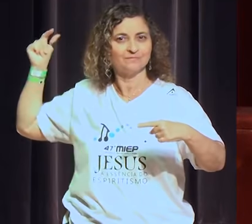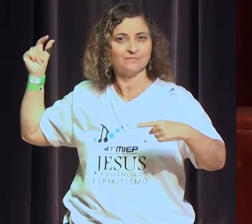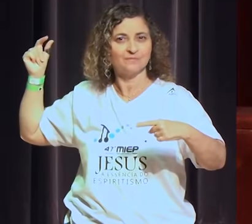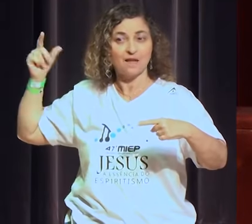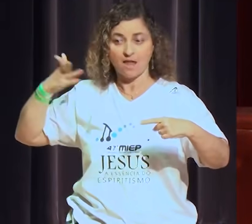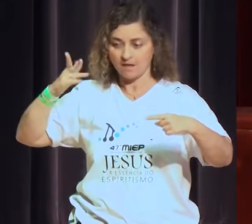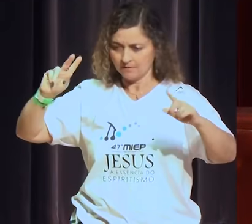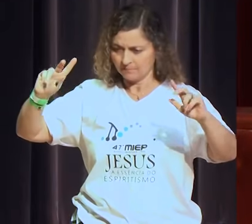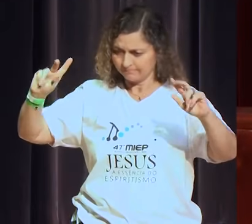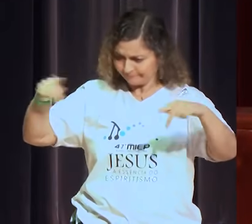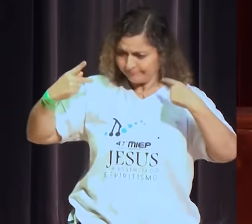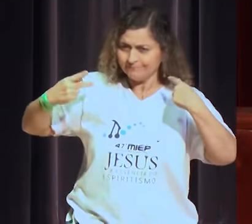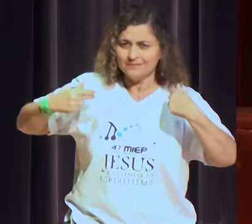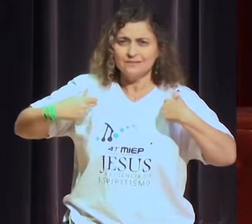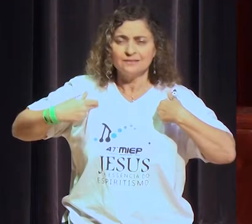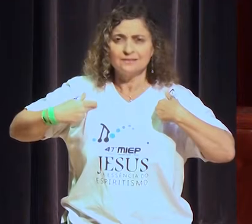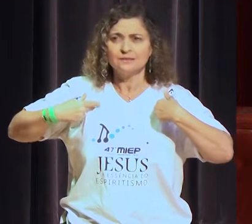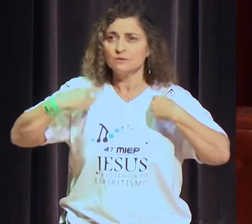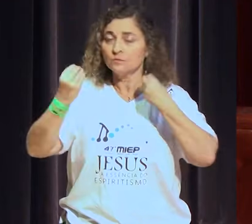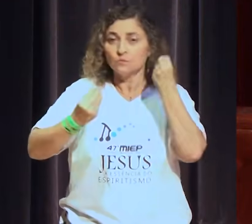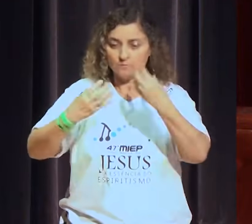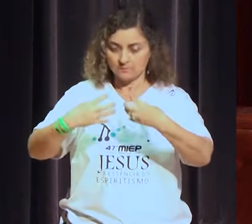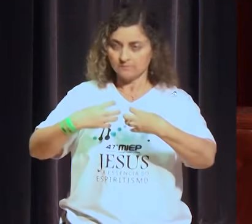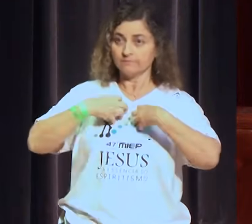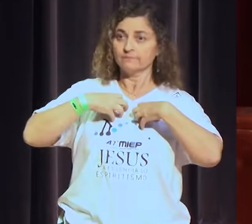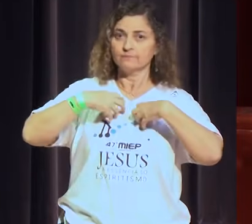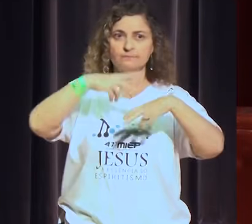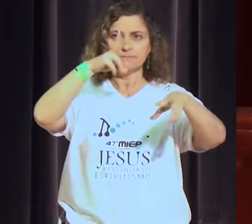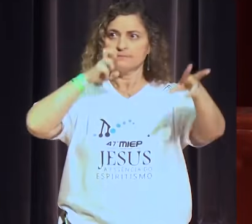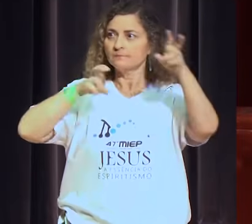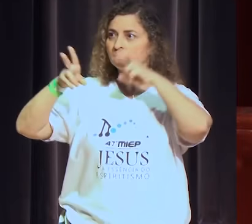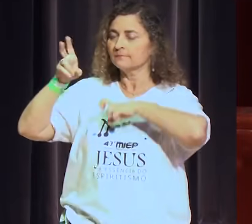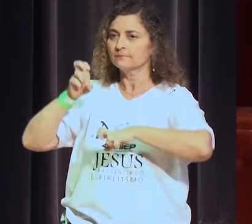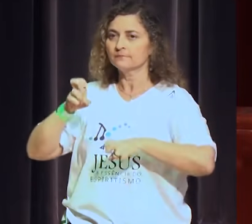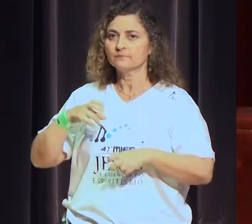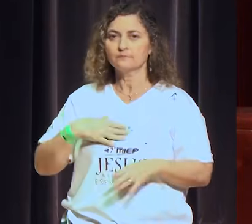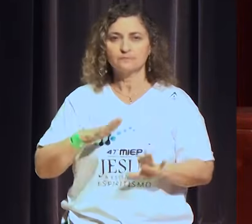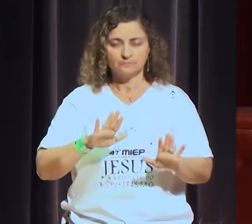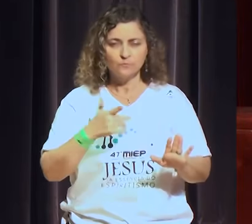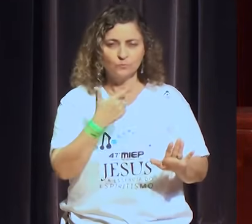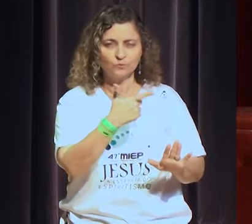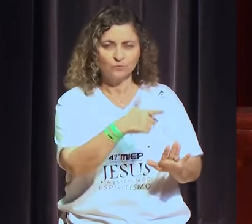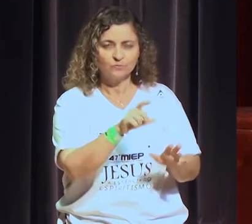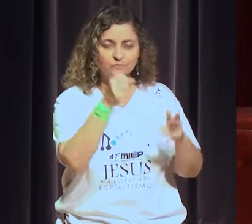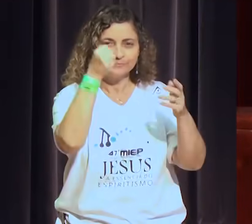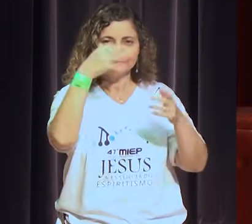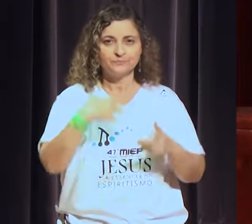sentidos. Vou repetir. A primeira